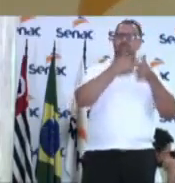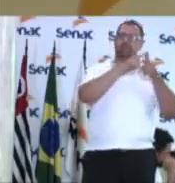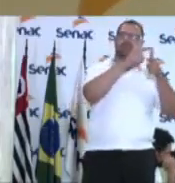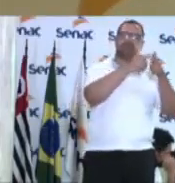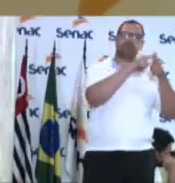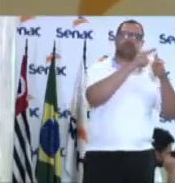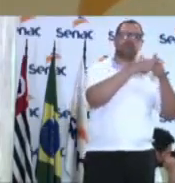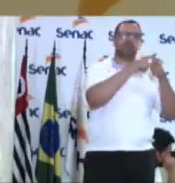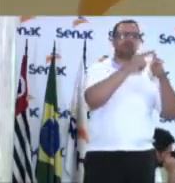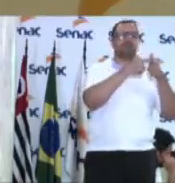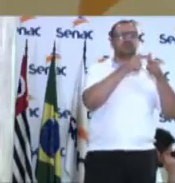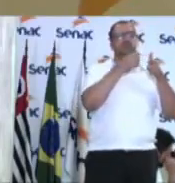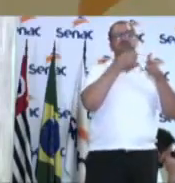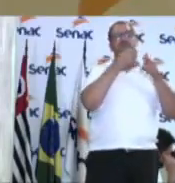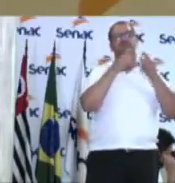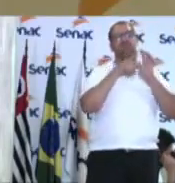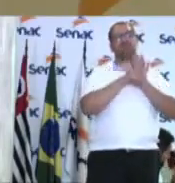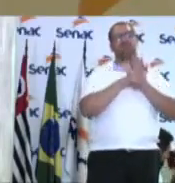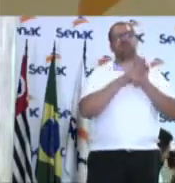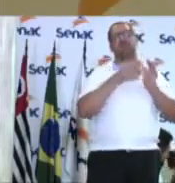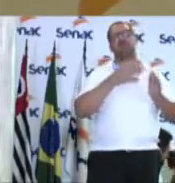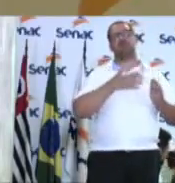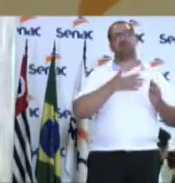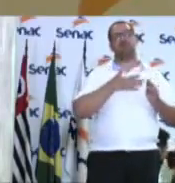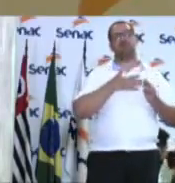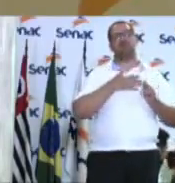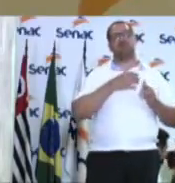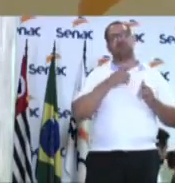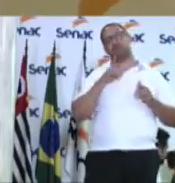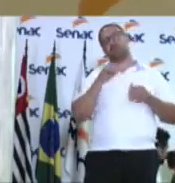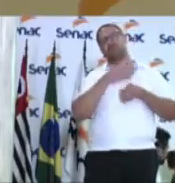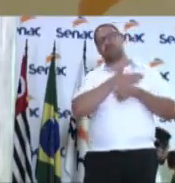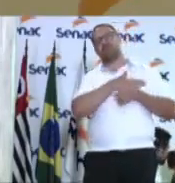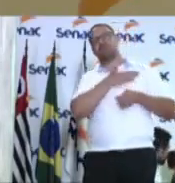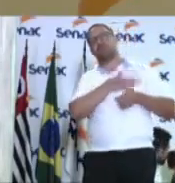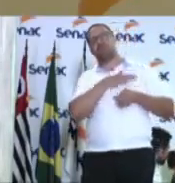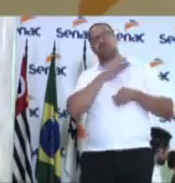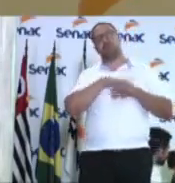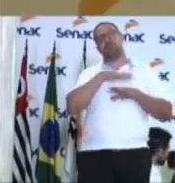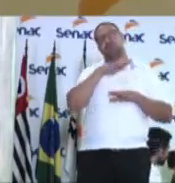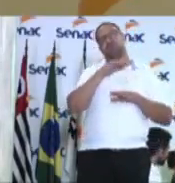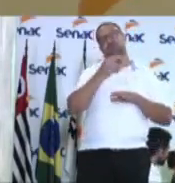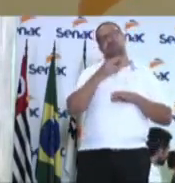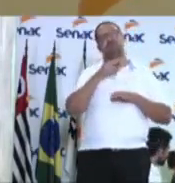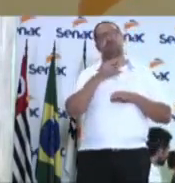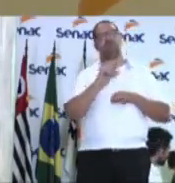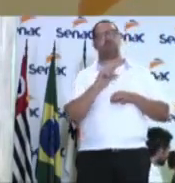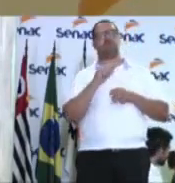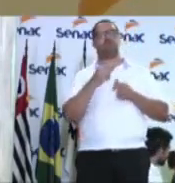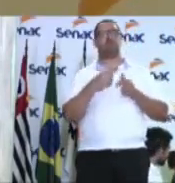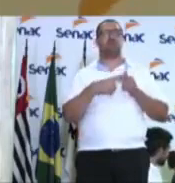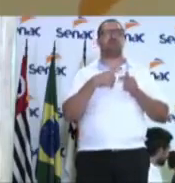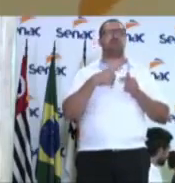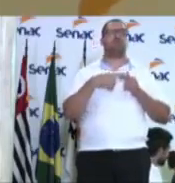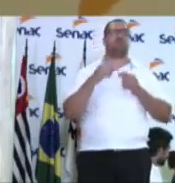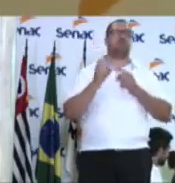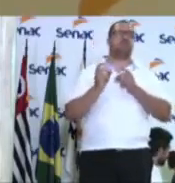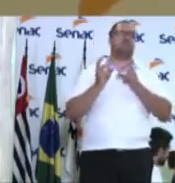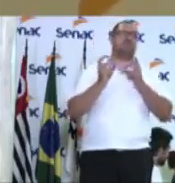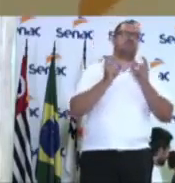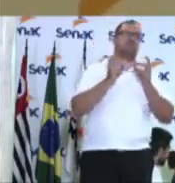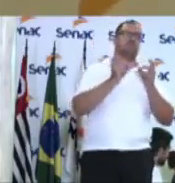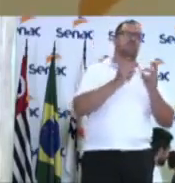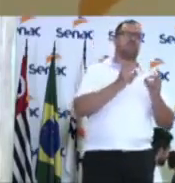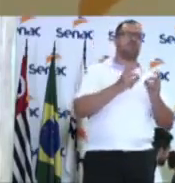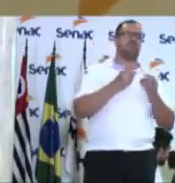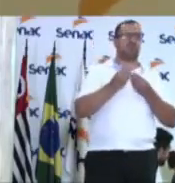assim. E ele é um cara que goste mais ou menos, mas é um cara que, puta, tem um papel histórico fantástico. E,